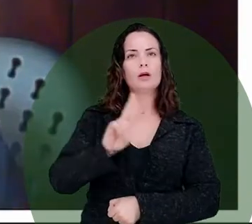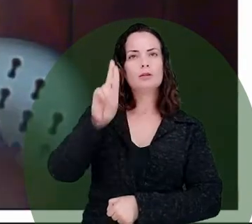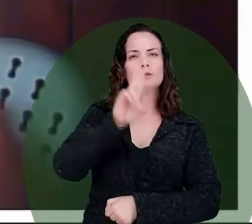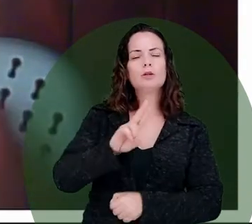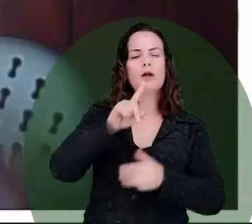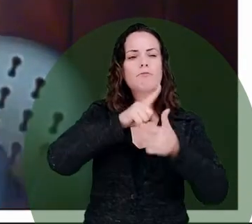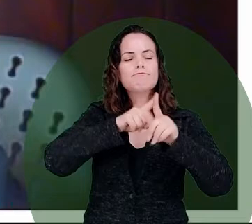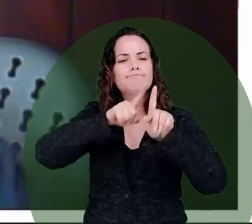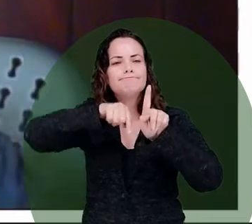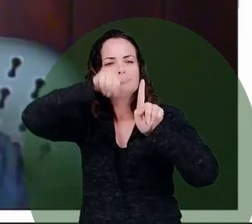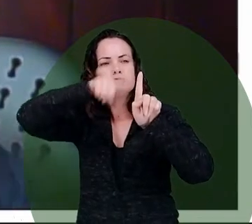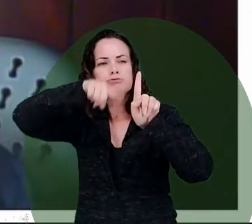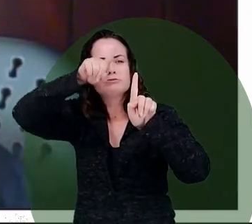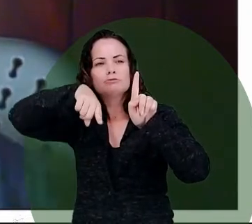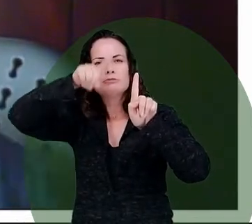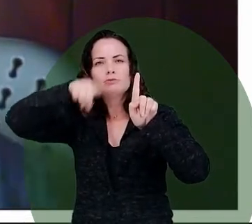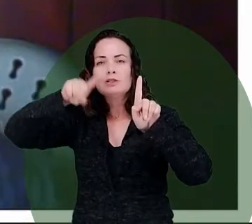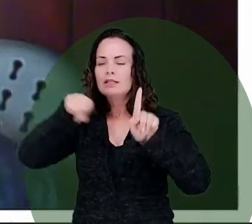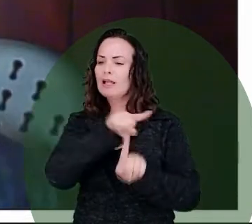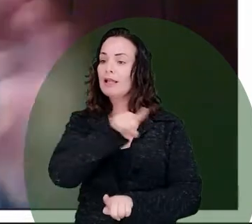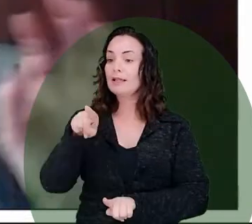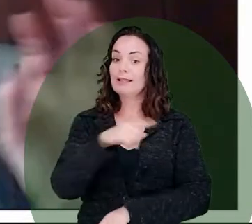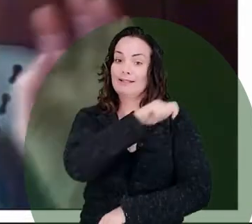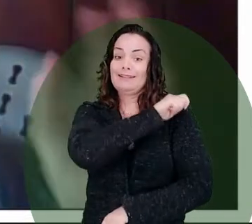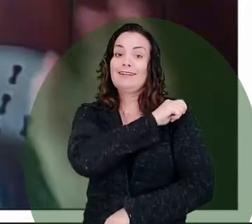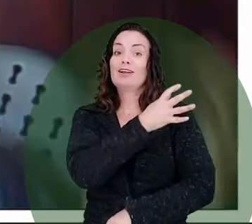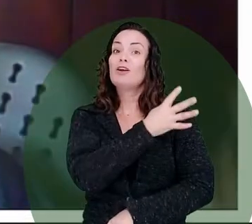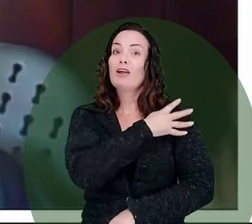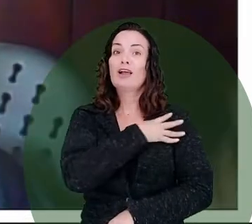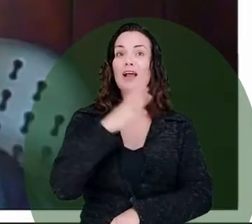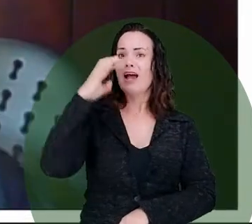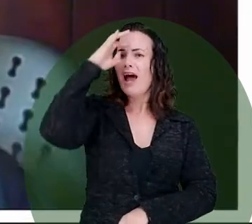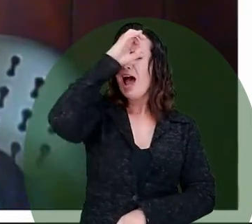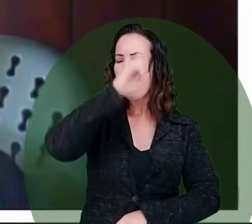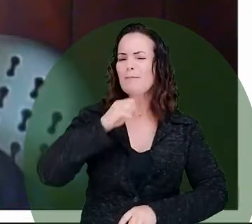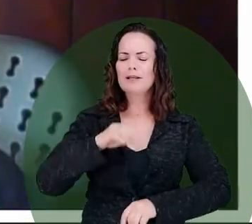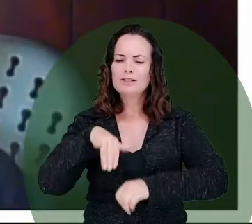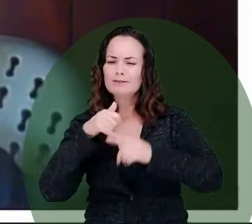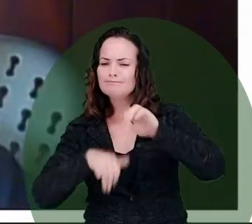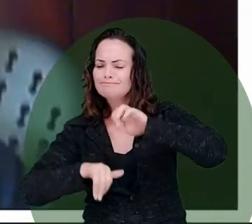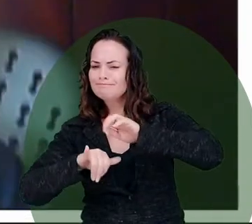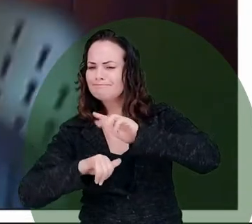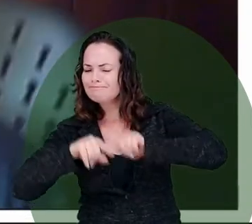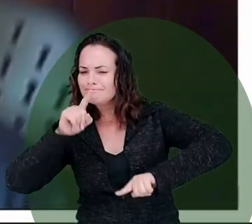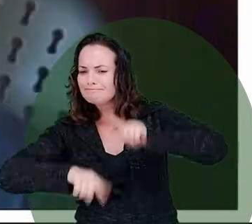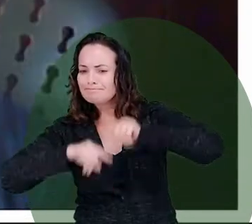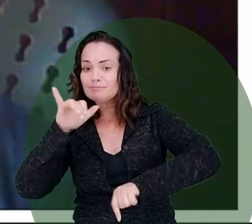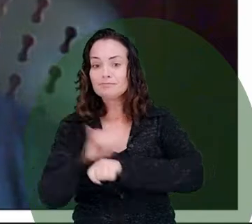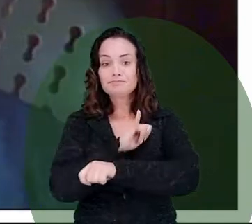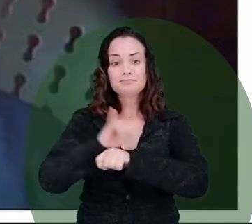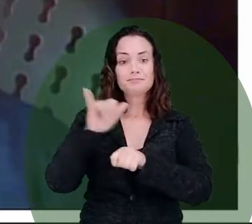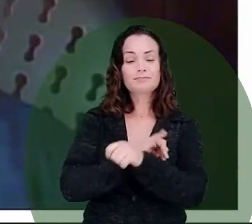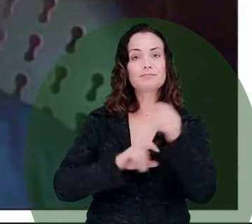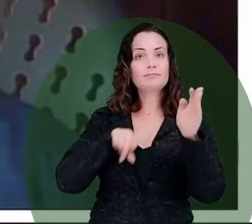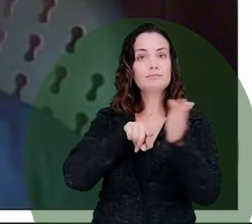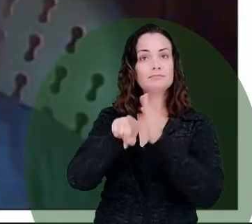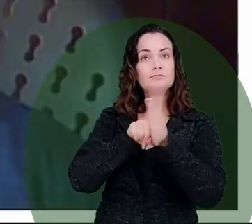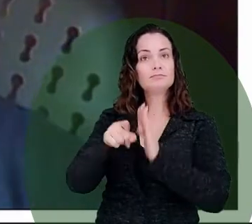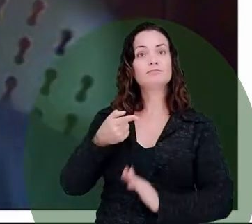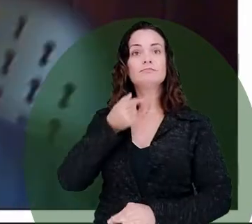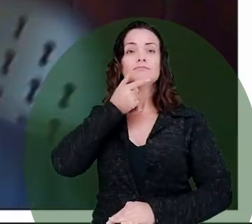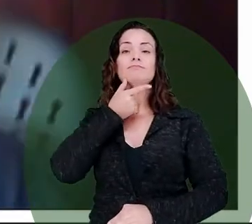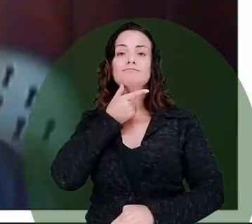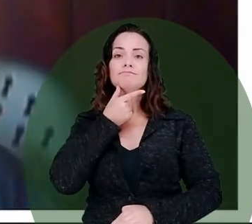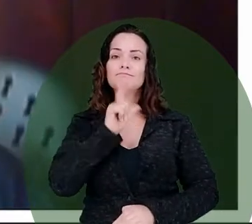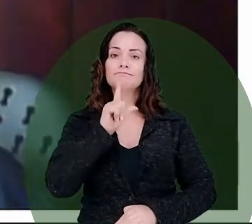usaram estatísticas, ou seja, eles aprenderam uma série de instrumentos de pesquisa para